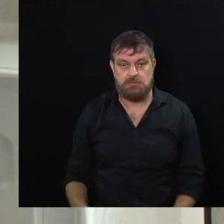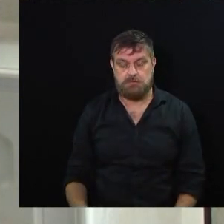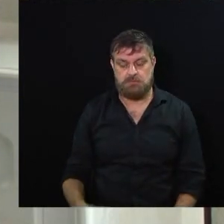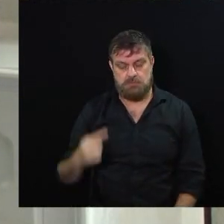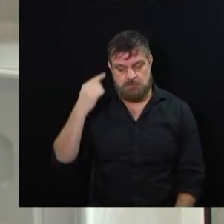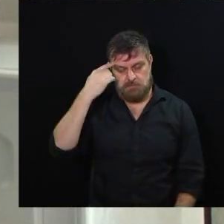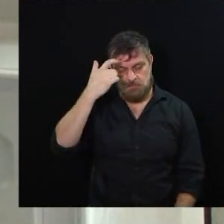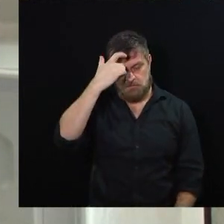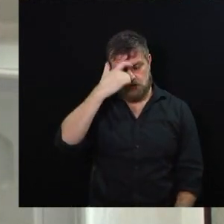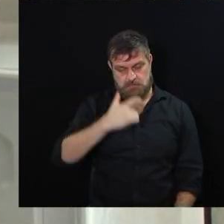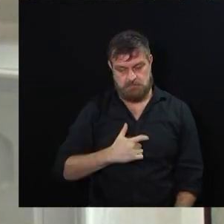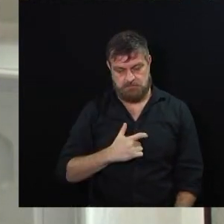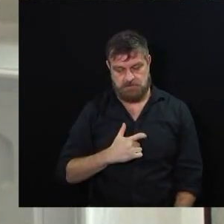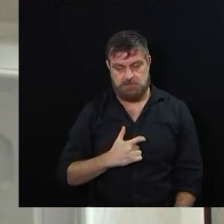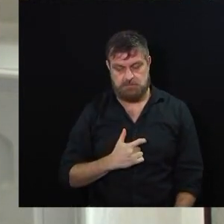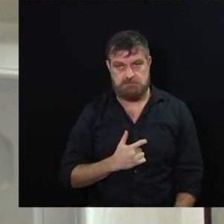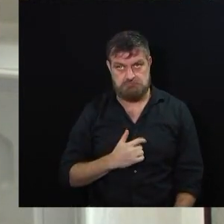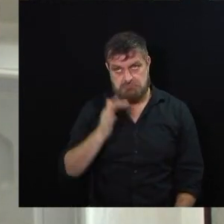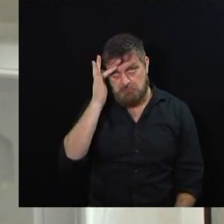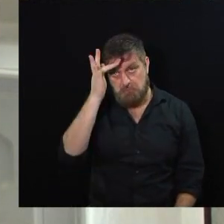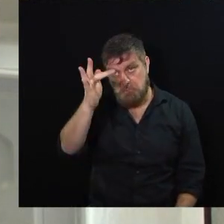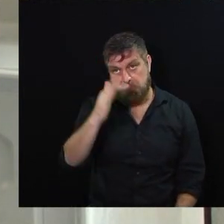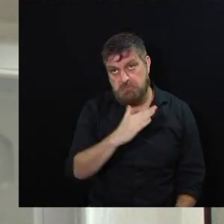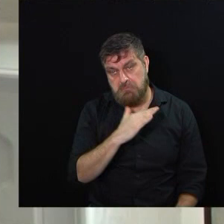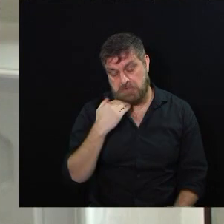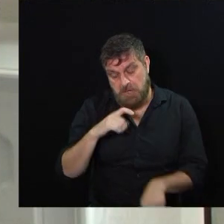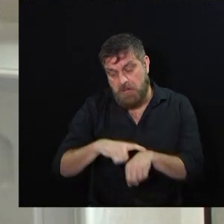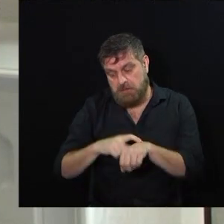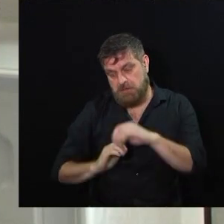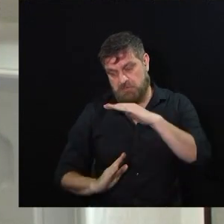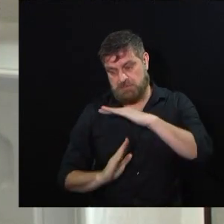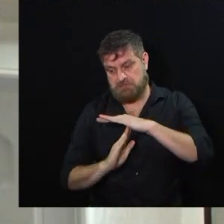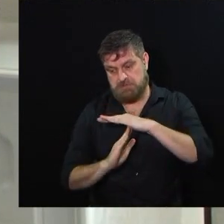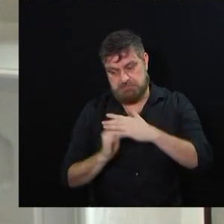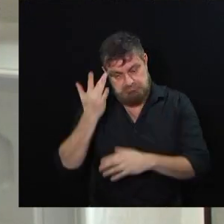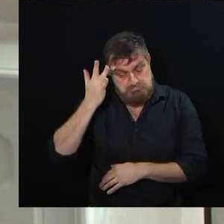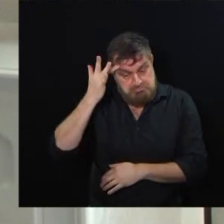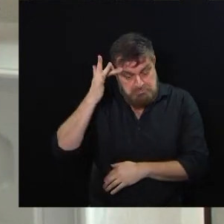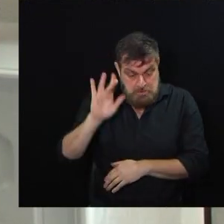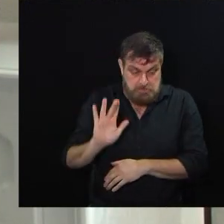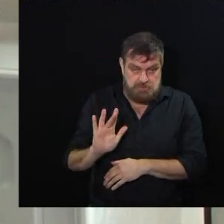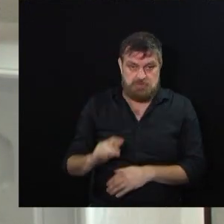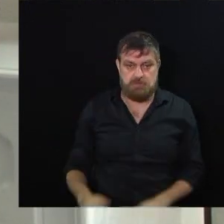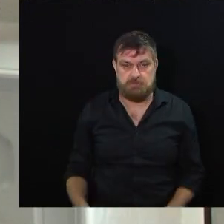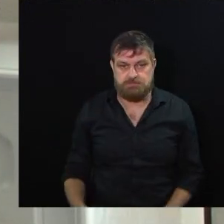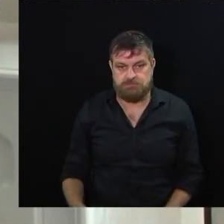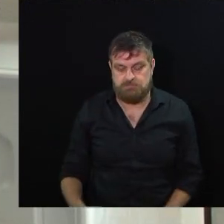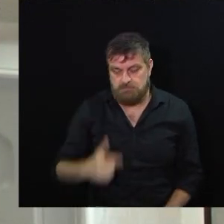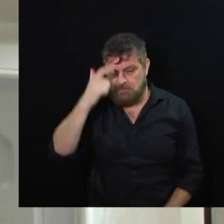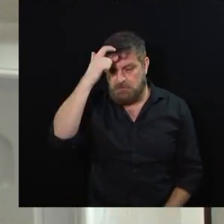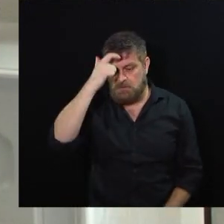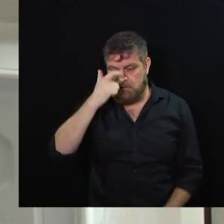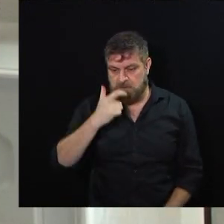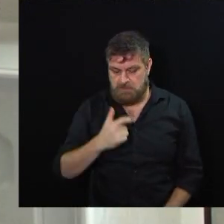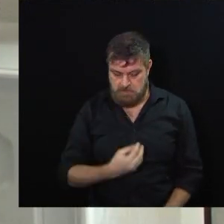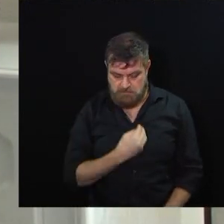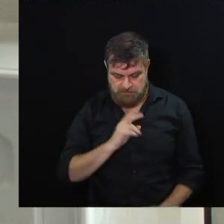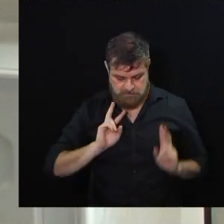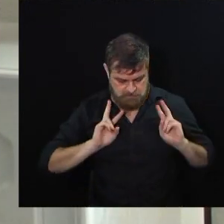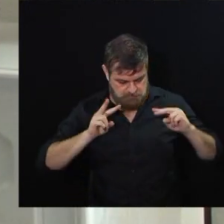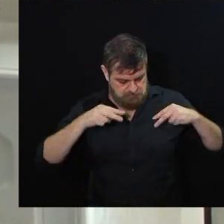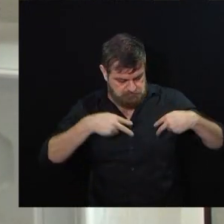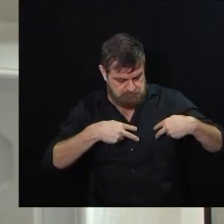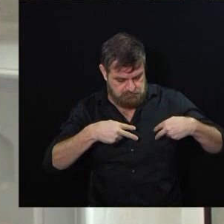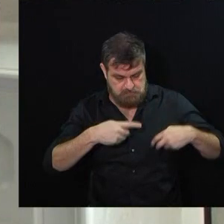mortal, que eu tenho um tempo, não sei quando, eu começo a ter um outro olhar sobre a vida. Então, peraí, o que eu estou fazendo da minha vida